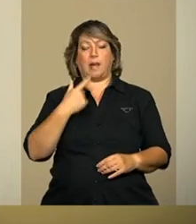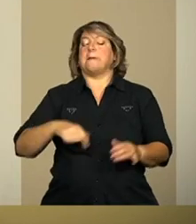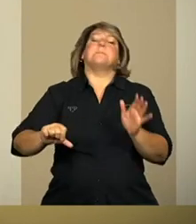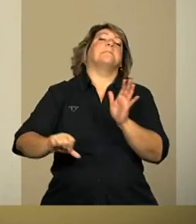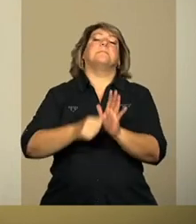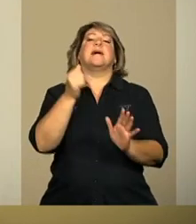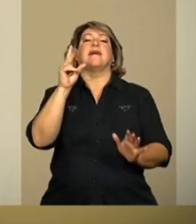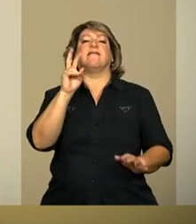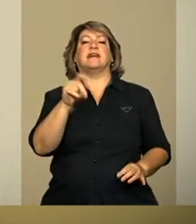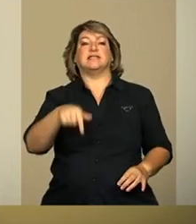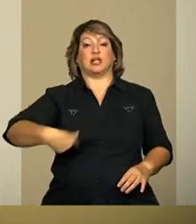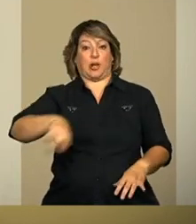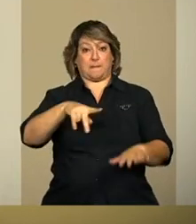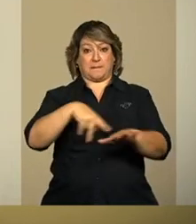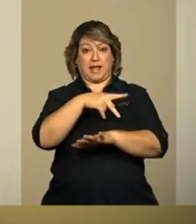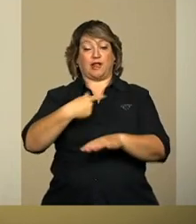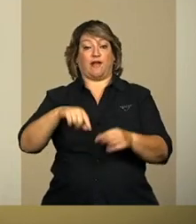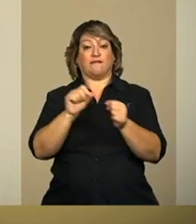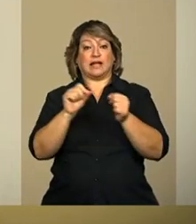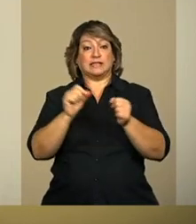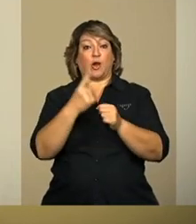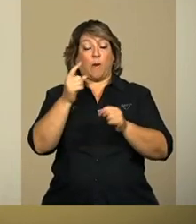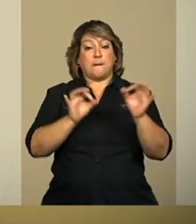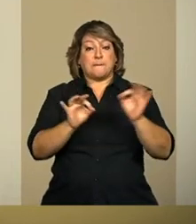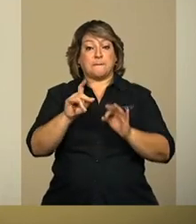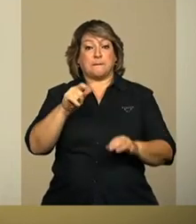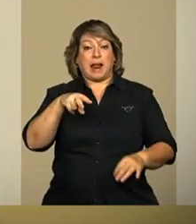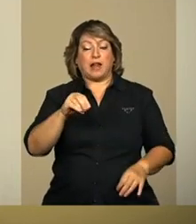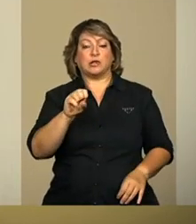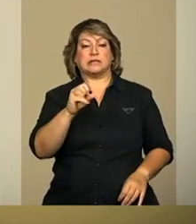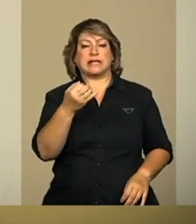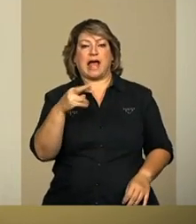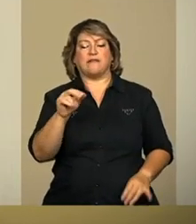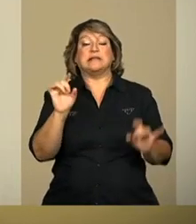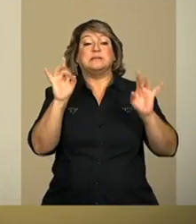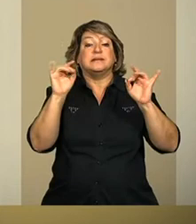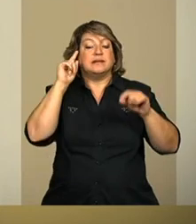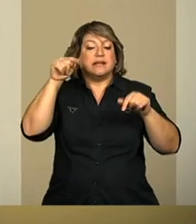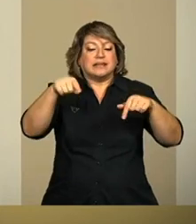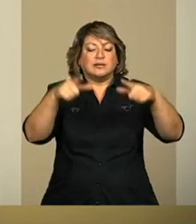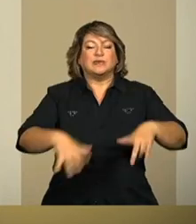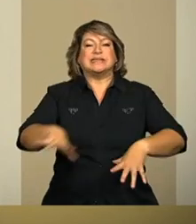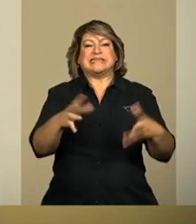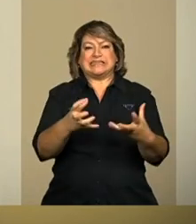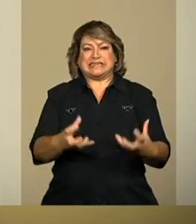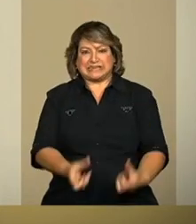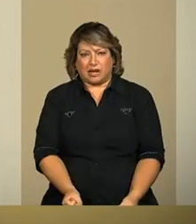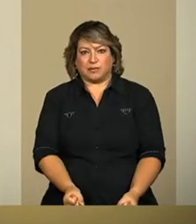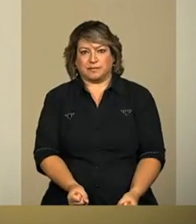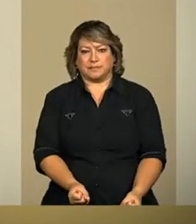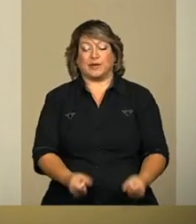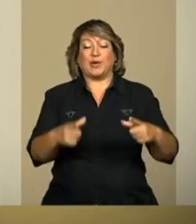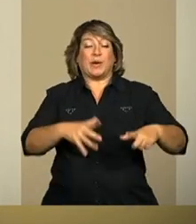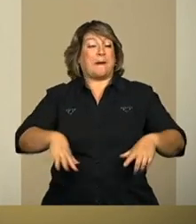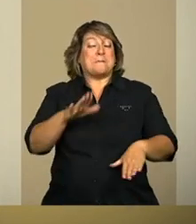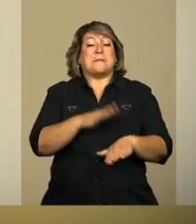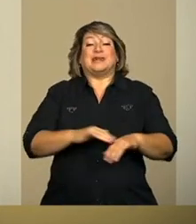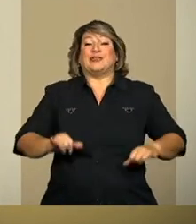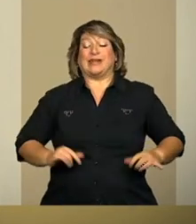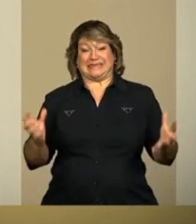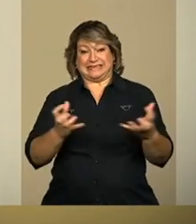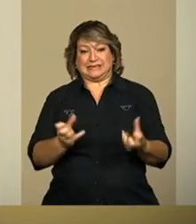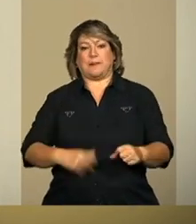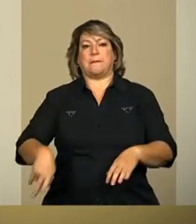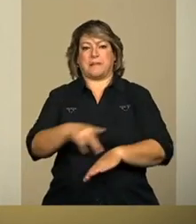nosso país nós estamos fazendo um plano safra específico para o semiárido um plano para as regiões mais secas do